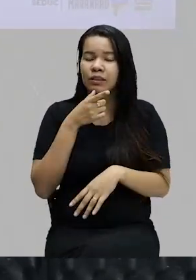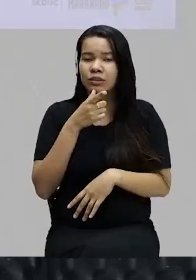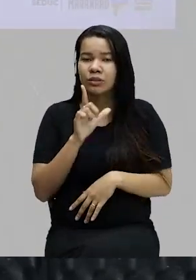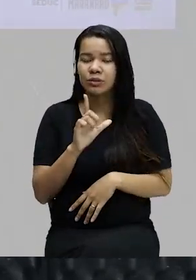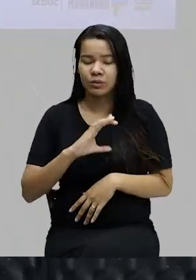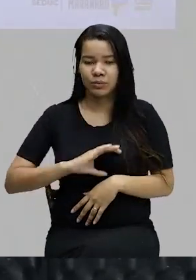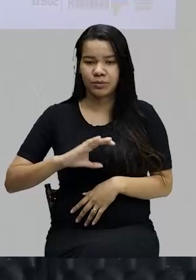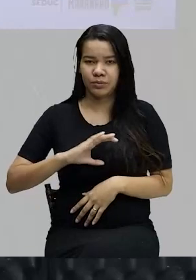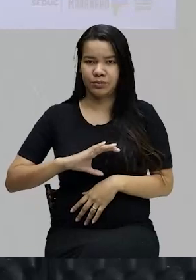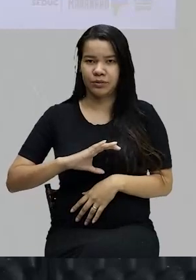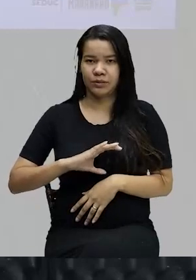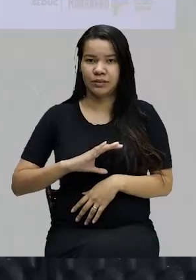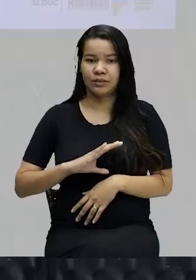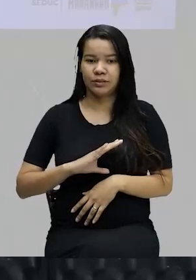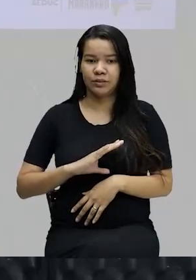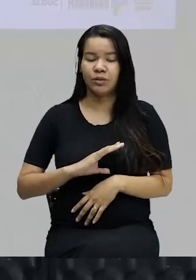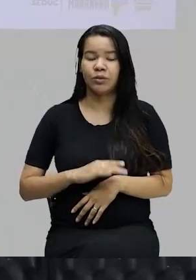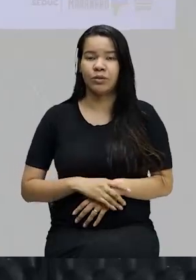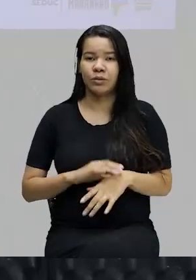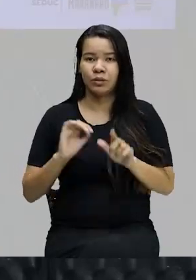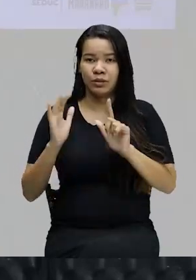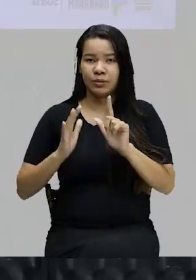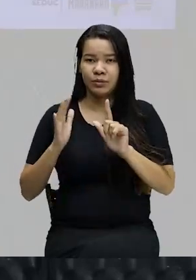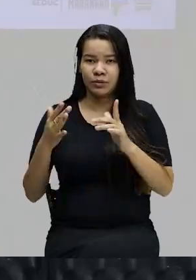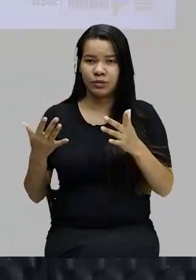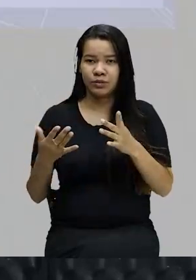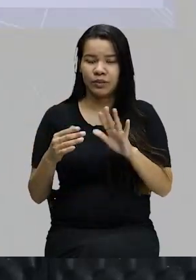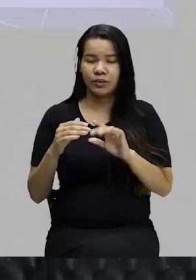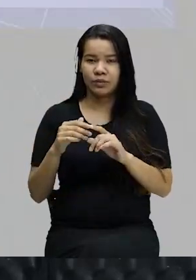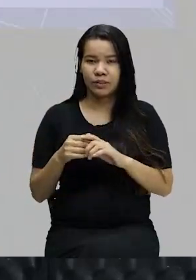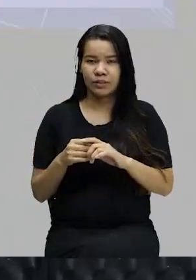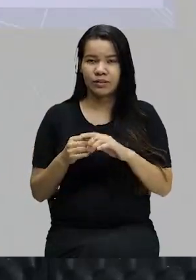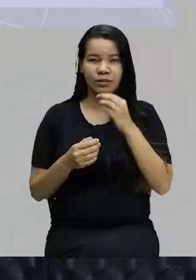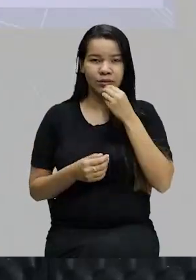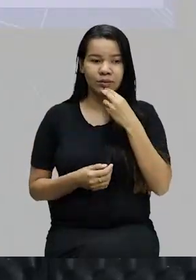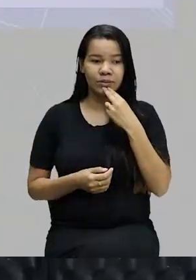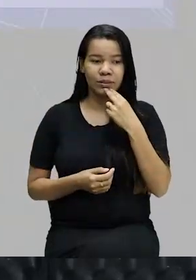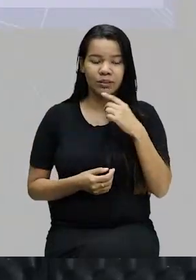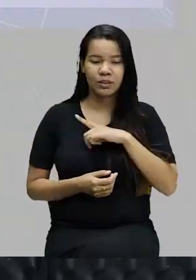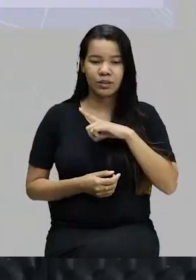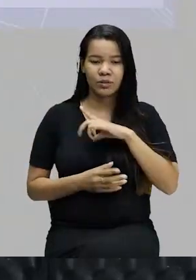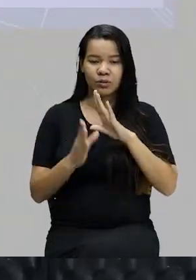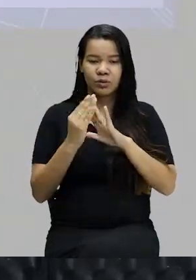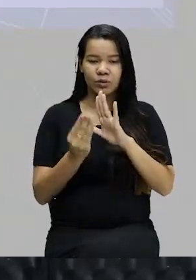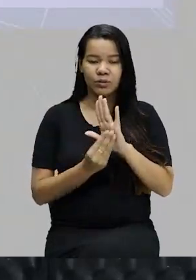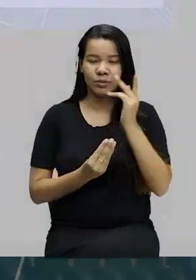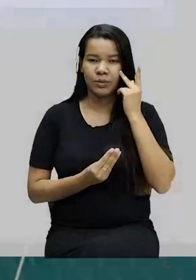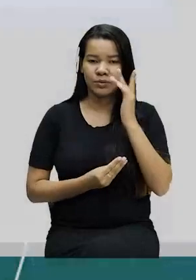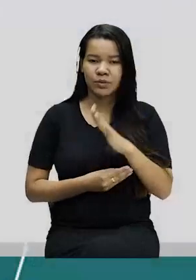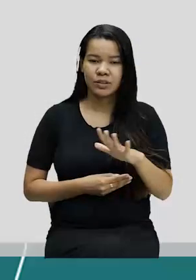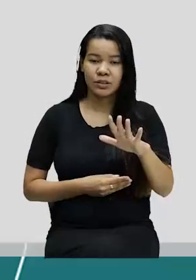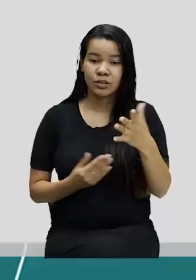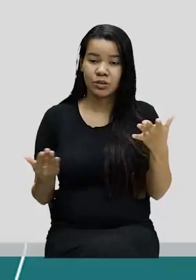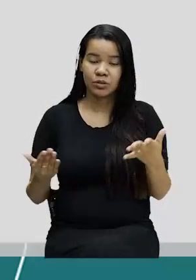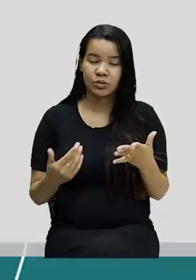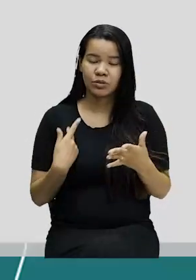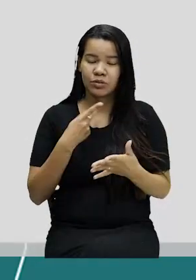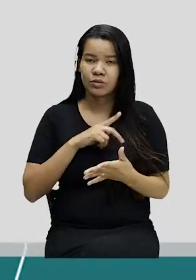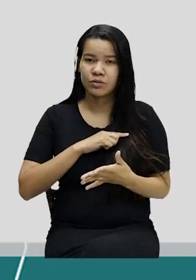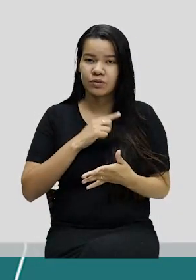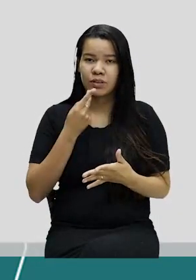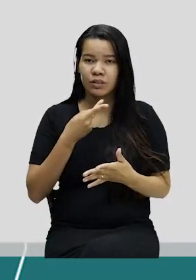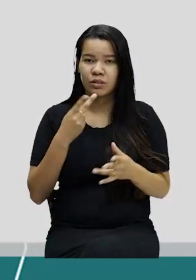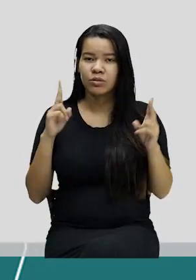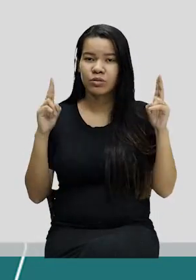do estudante e na TV Educação que tem muito conteúdo para vocês. Na aula de hoje vamos falar um pouco sobre o arcadismo. Vamos ver